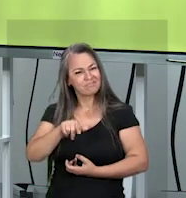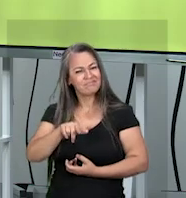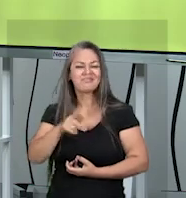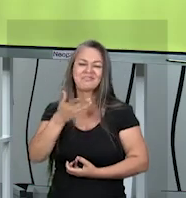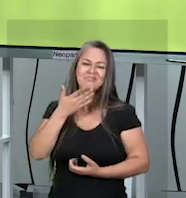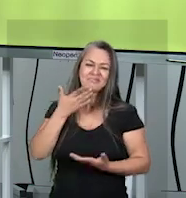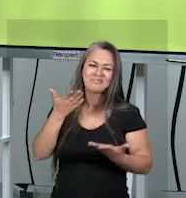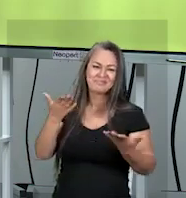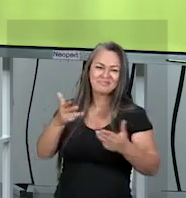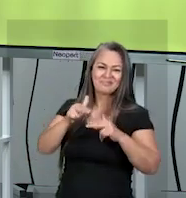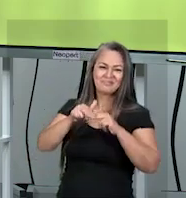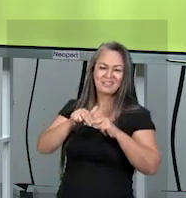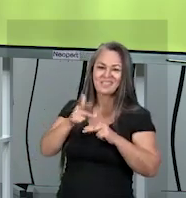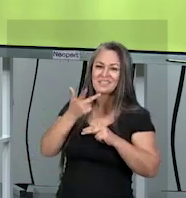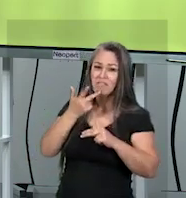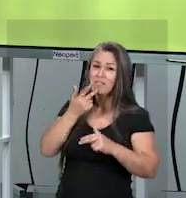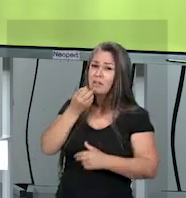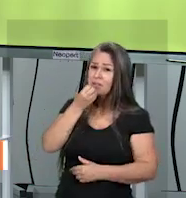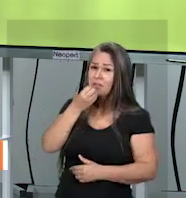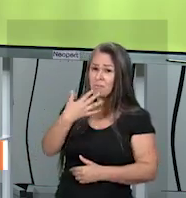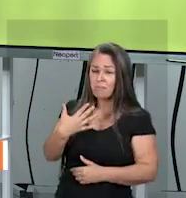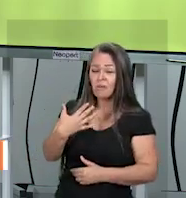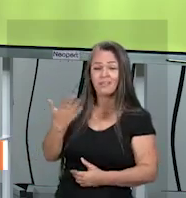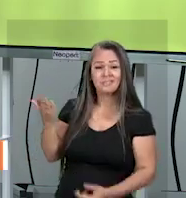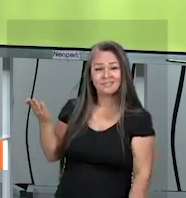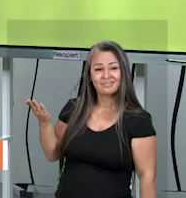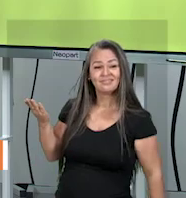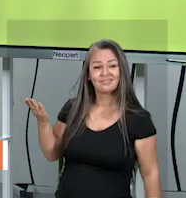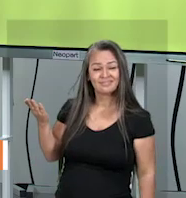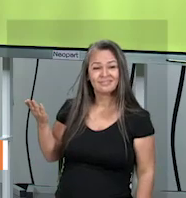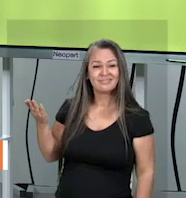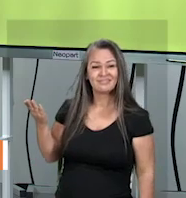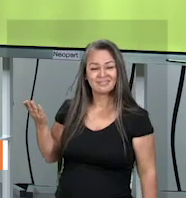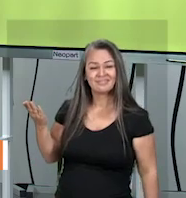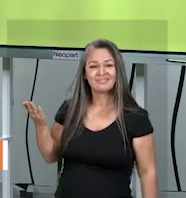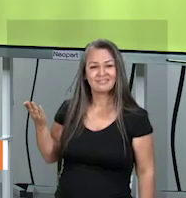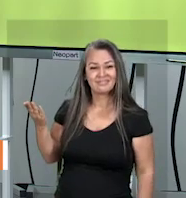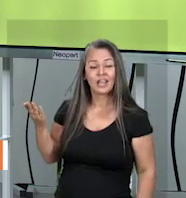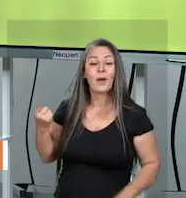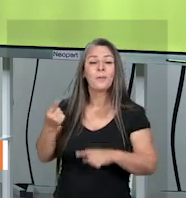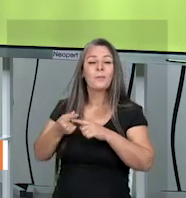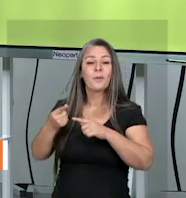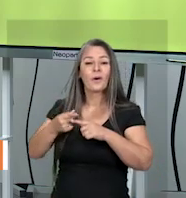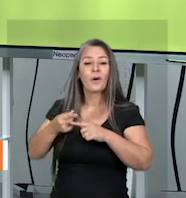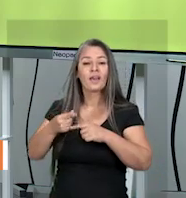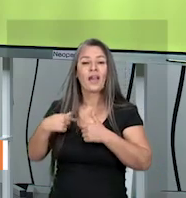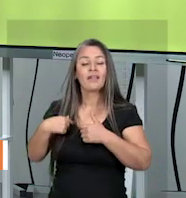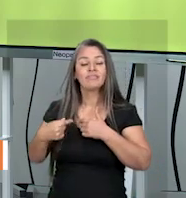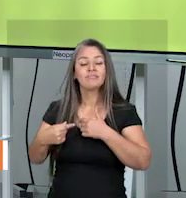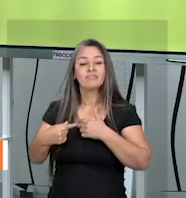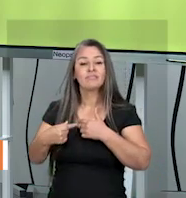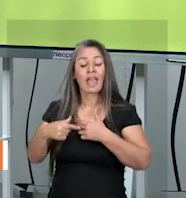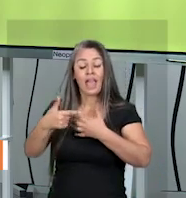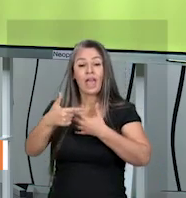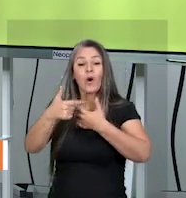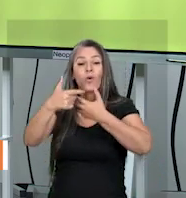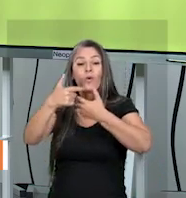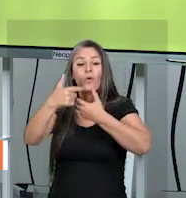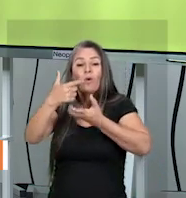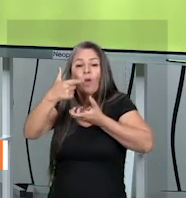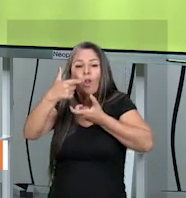dizer, do continente africano em relação aos outros, não é mesmo? Ou seja, então, esse continente se destaca pela sua localização